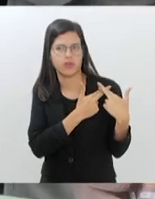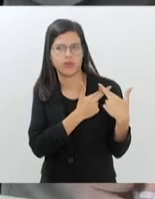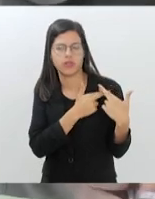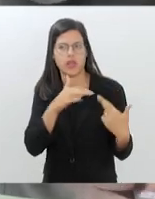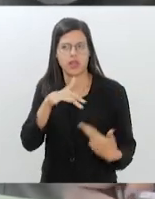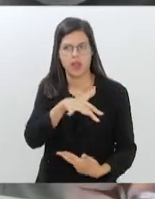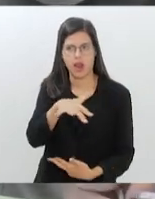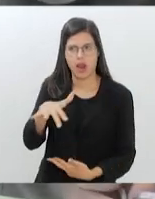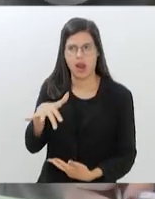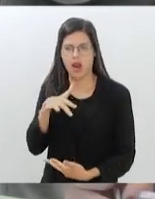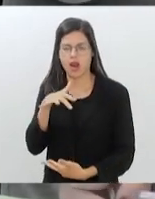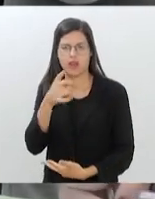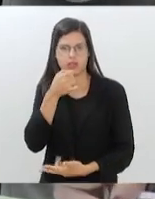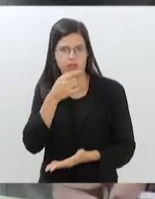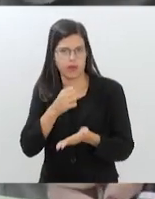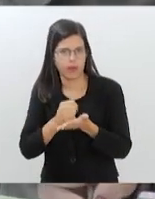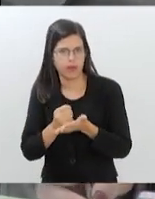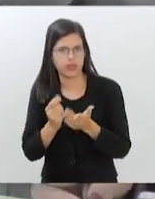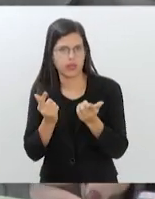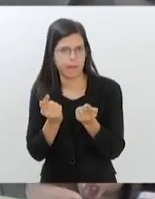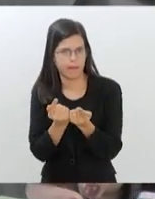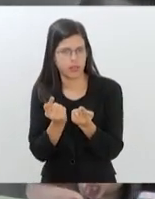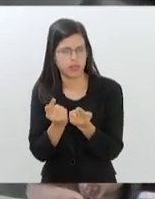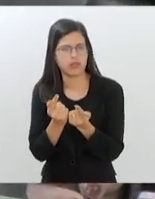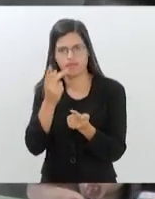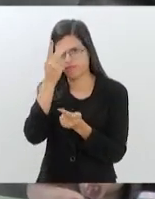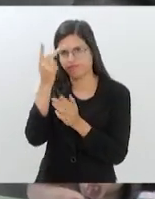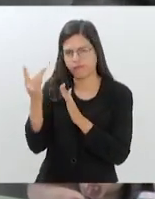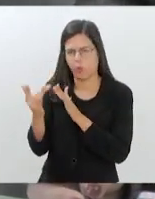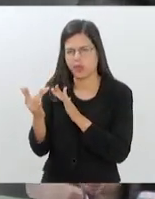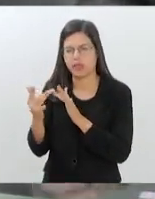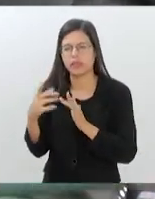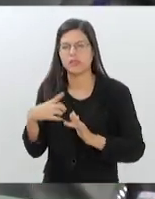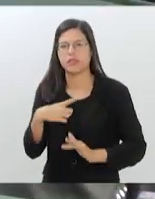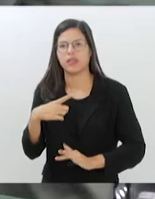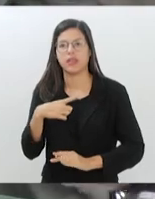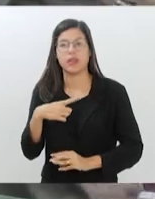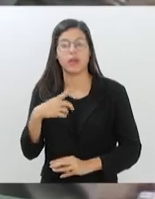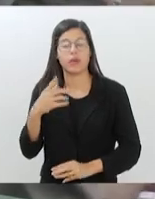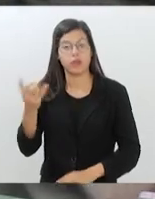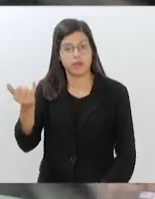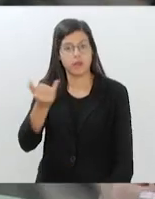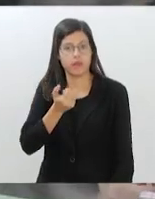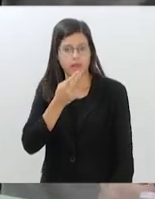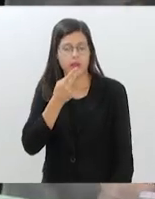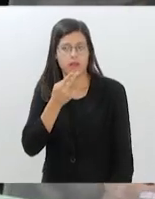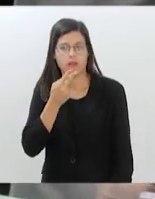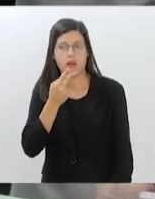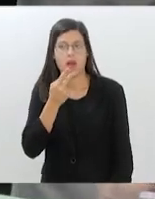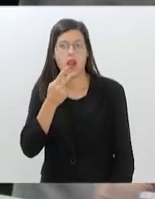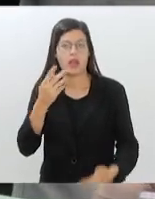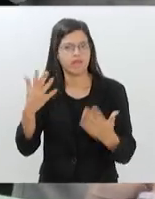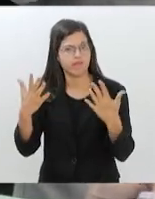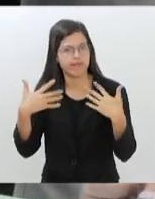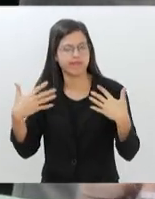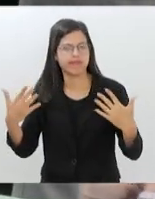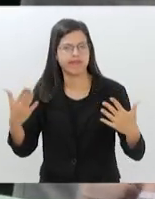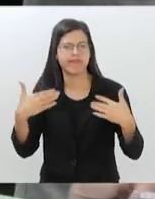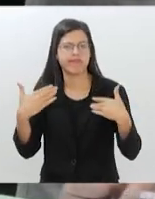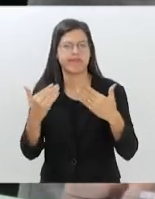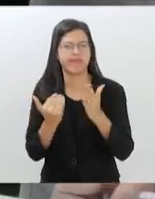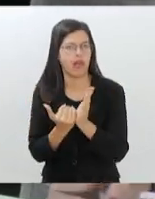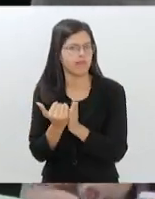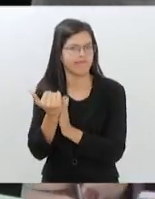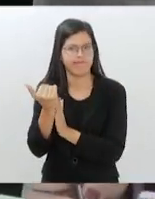da prefeitura lá de Magé que é uma pessoa com quem eu tenho contato e me disseram que realmente ultimamente com esse calor que tem feito no